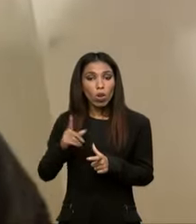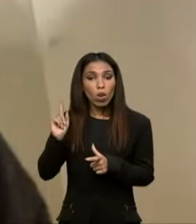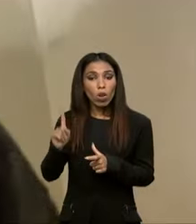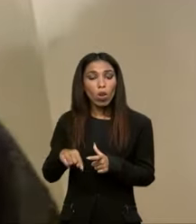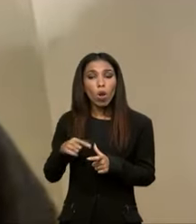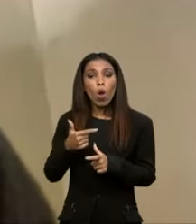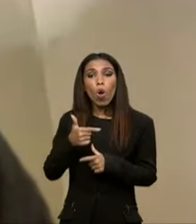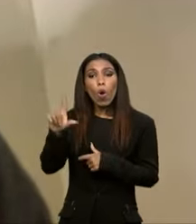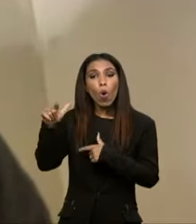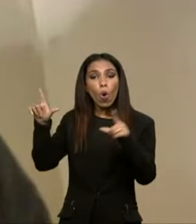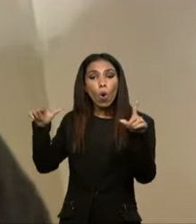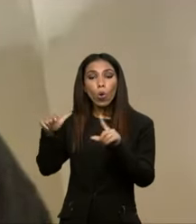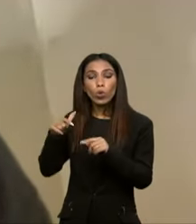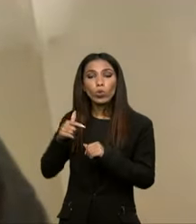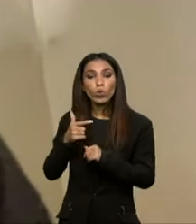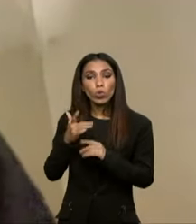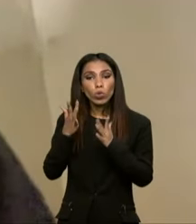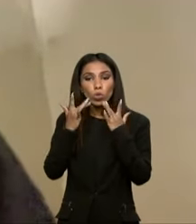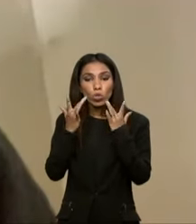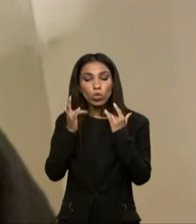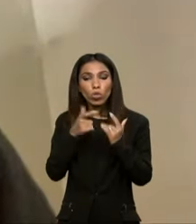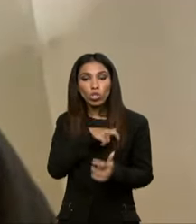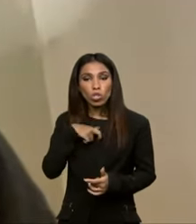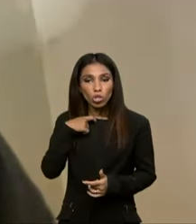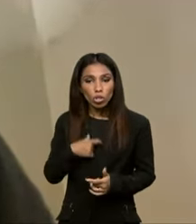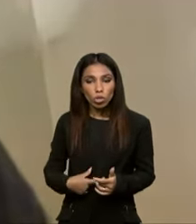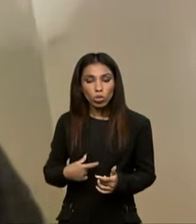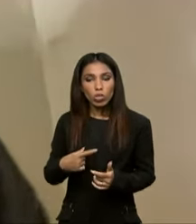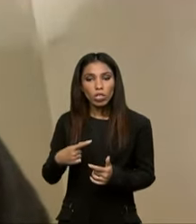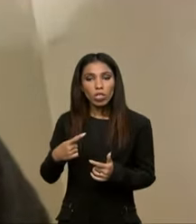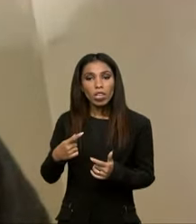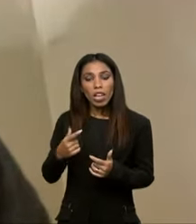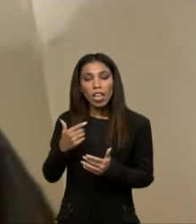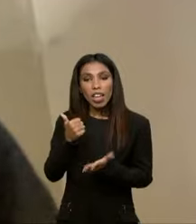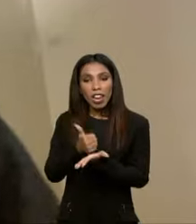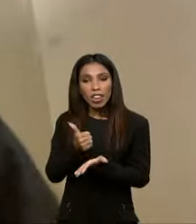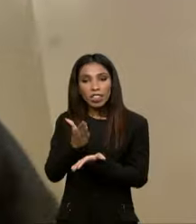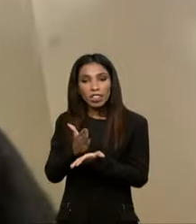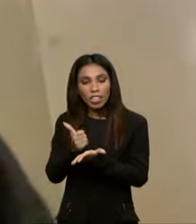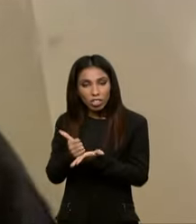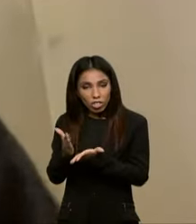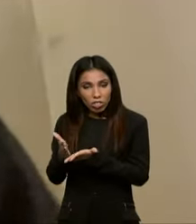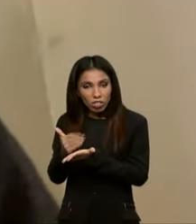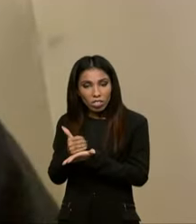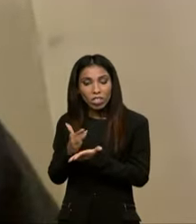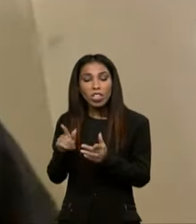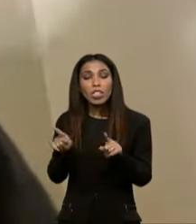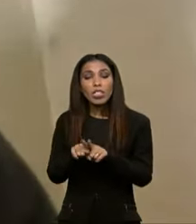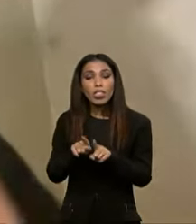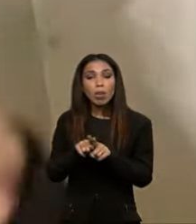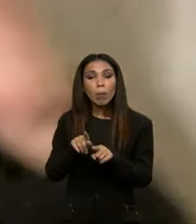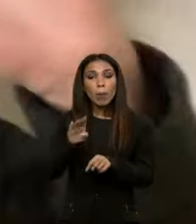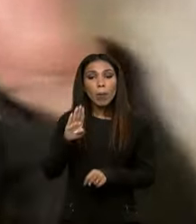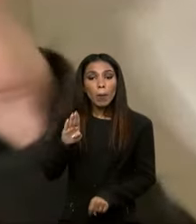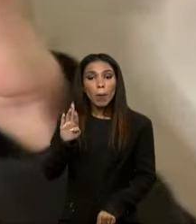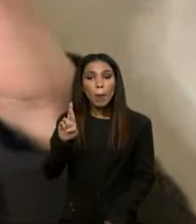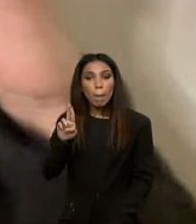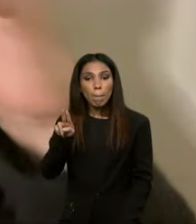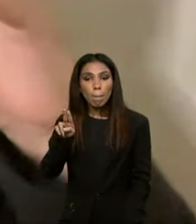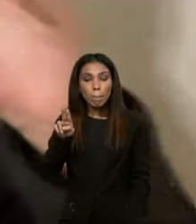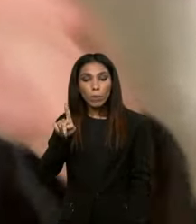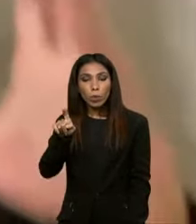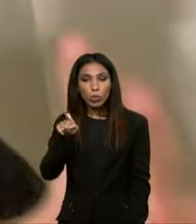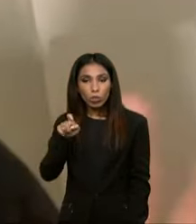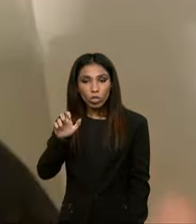com outros teatros da Suíça, como o de Vevey, por exemplo. Nós vamos daqui a pouco e com o de Bruxelas. Ou seja, toda essa rede